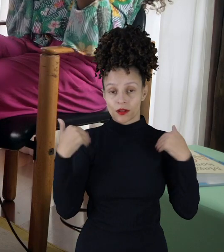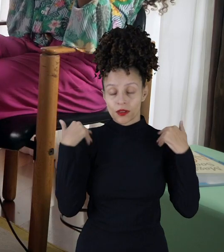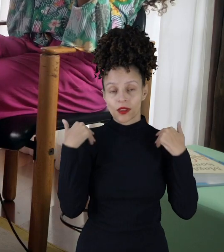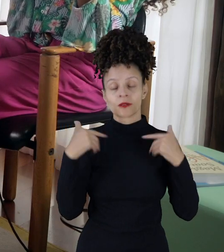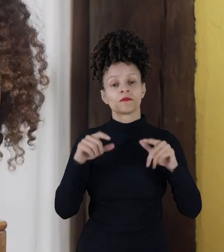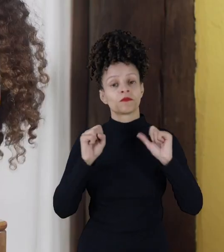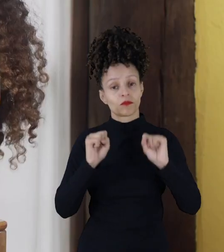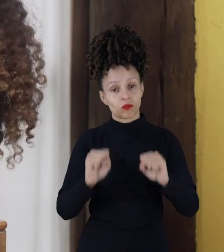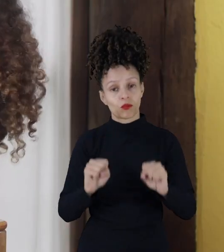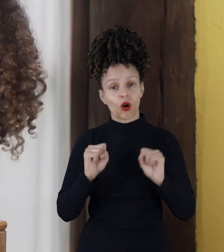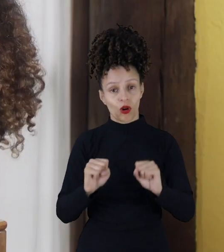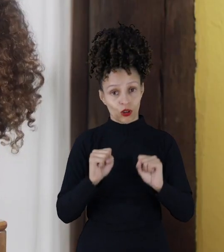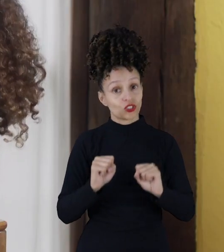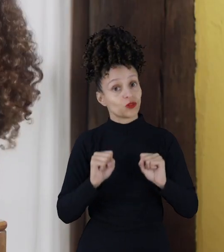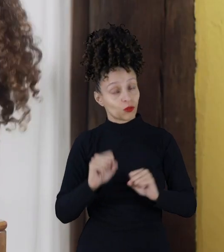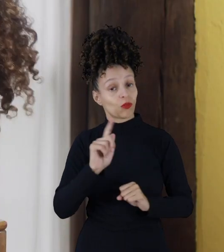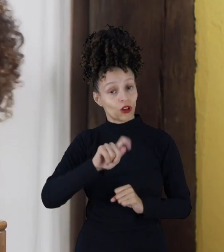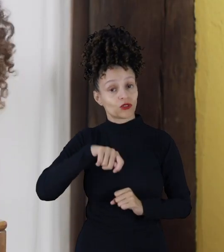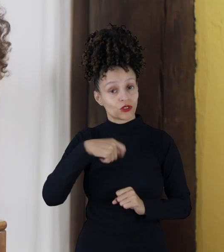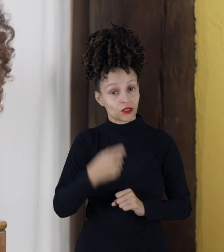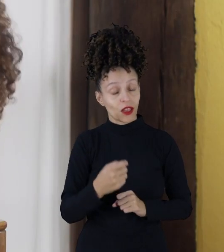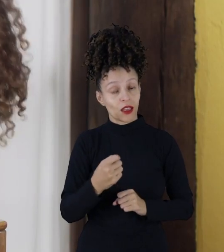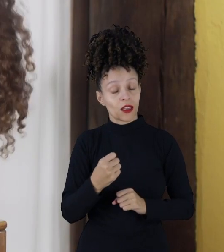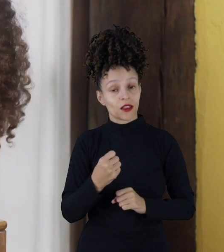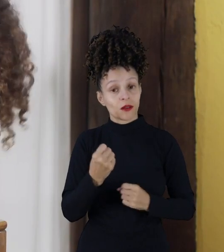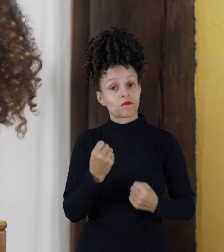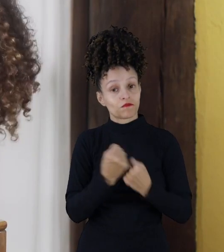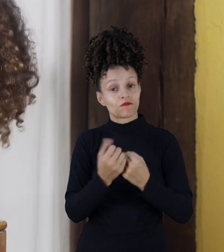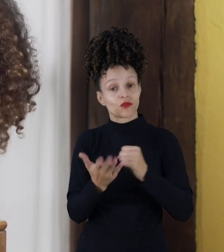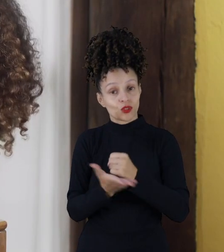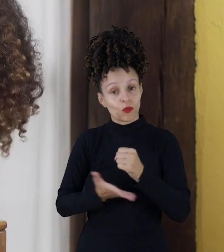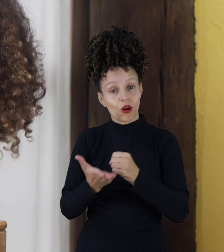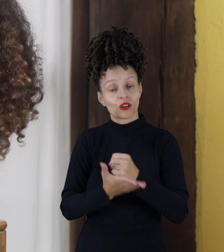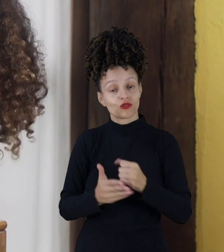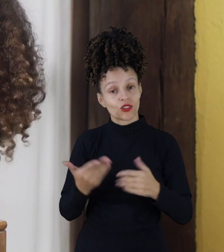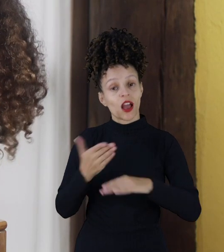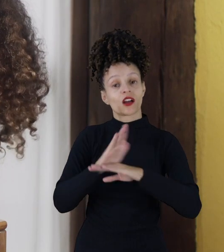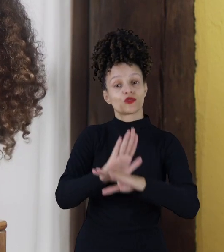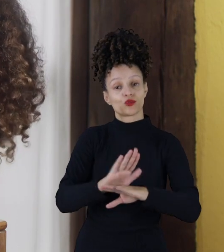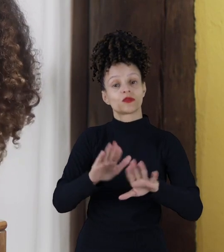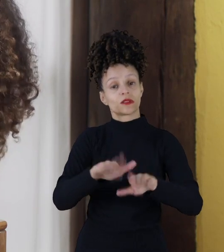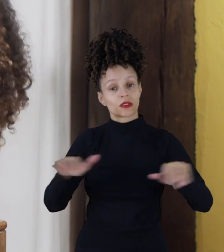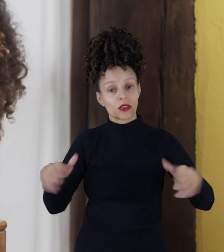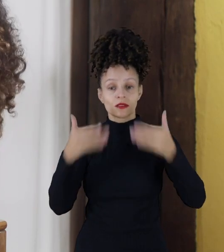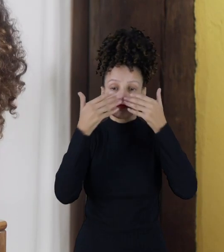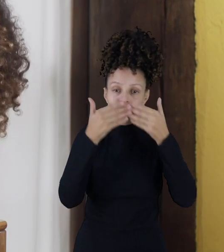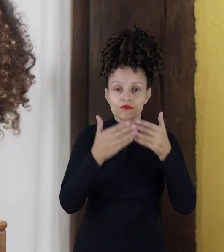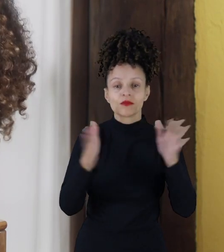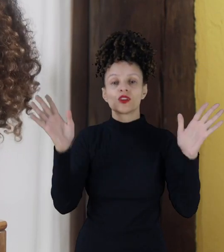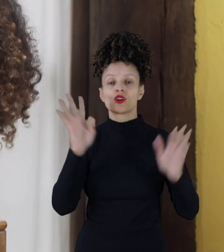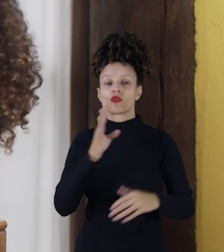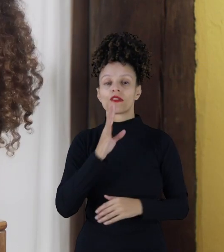alegria, ela pode ser, né, um dos suportes que ajudem essas crianças a abrirem e